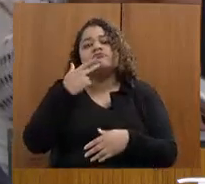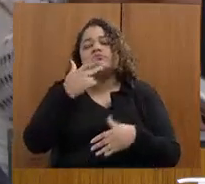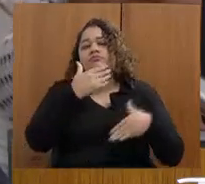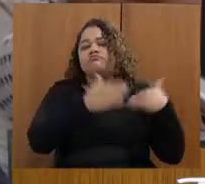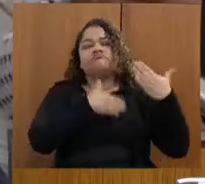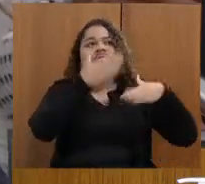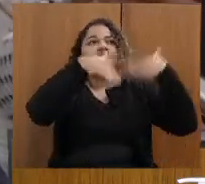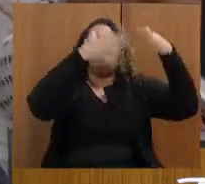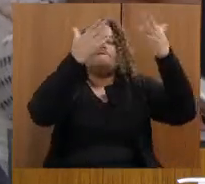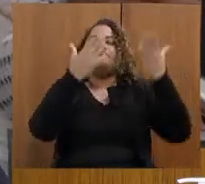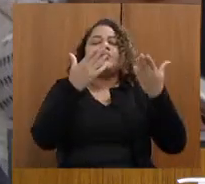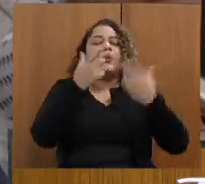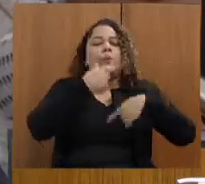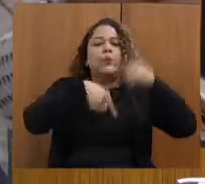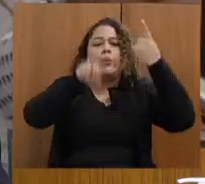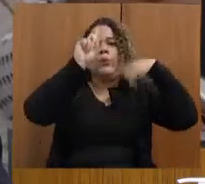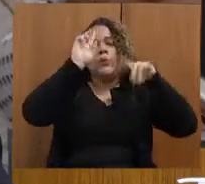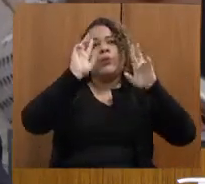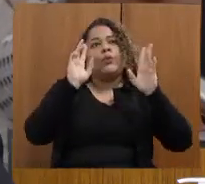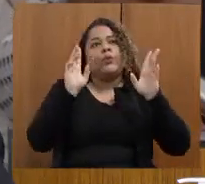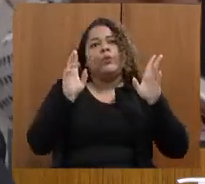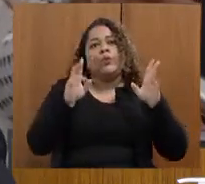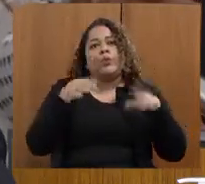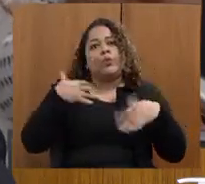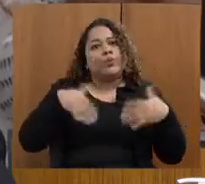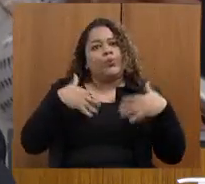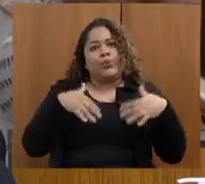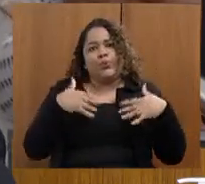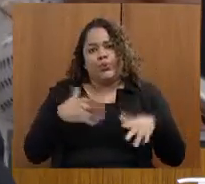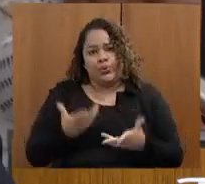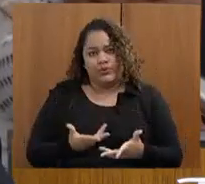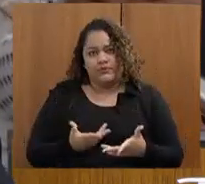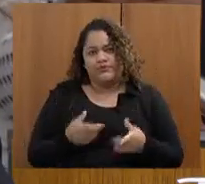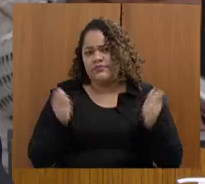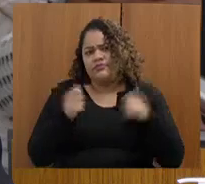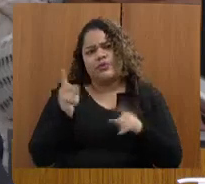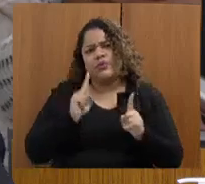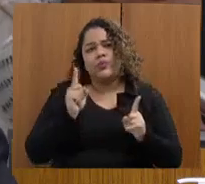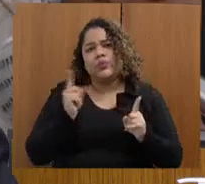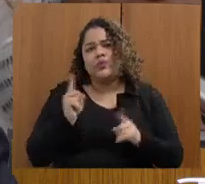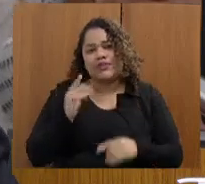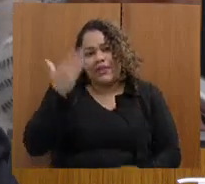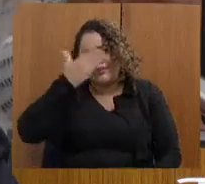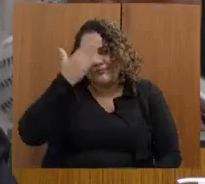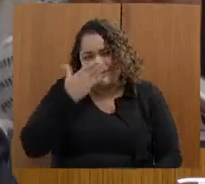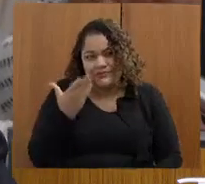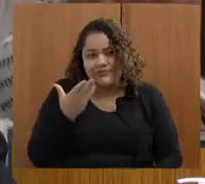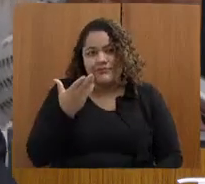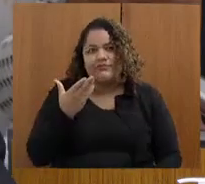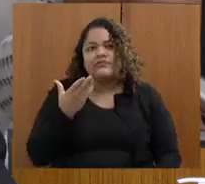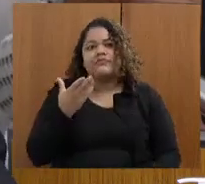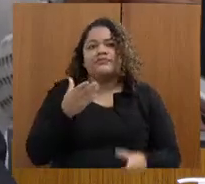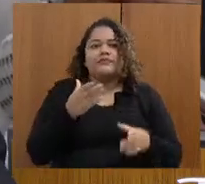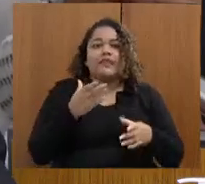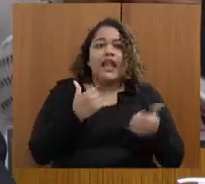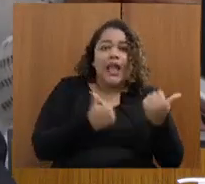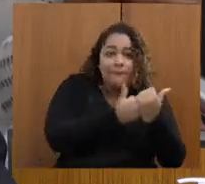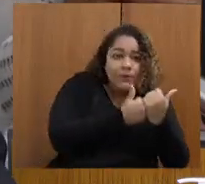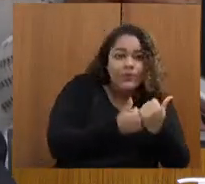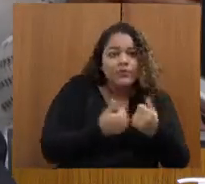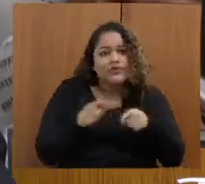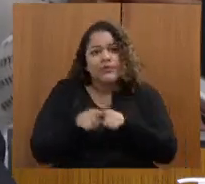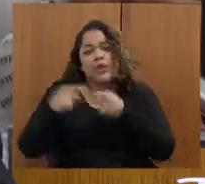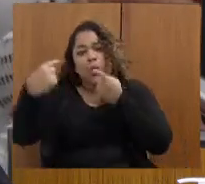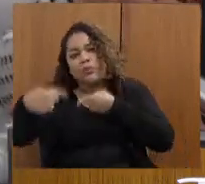é olhar num foco diferente né que seja a situação que é seja oposição os avanços tão de fato